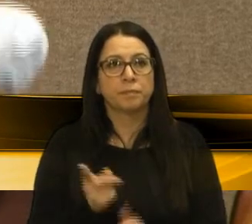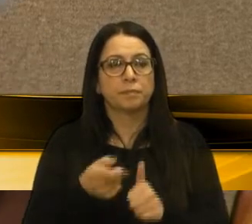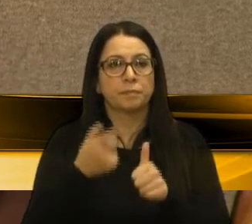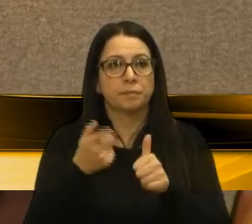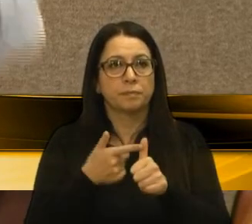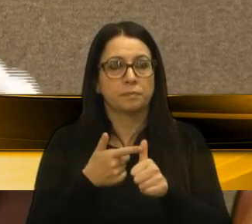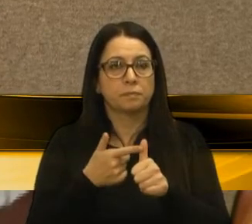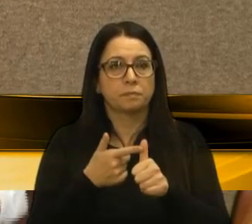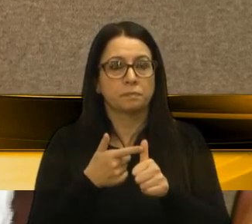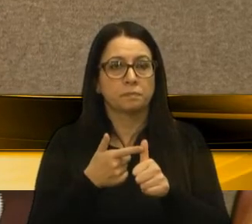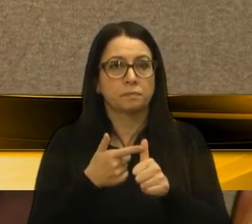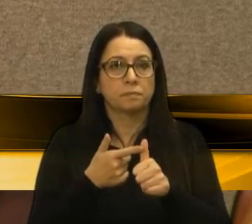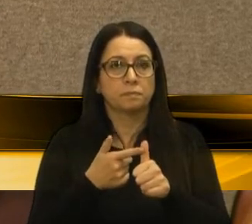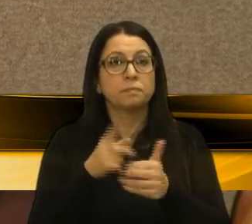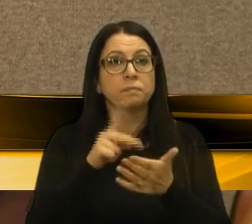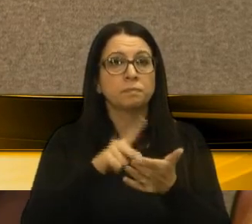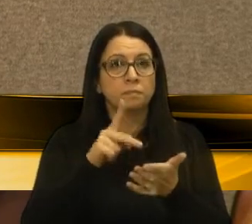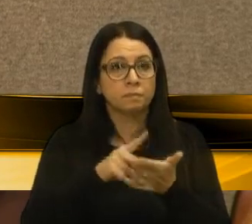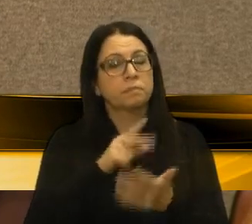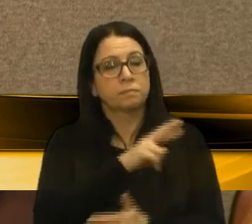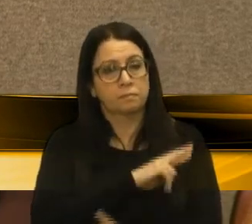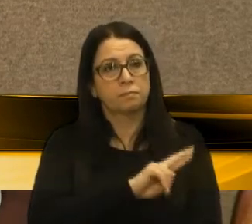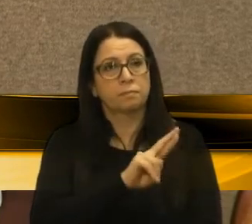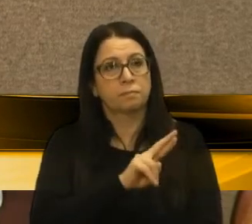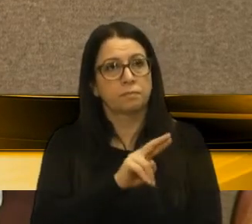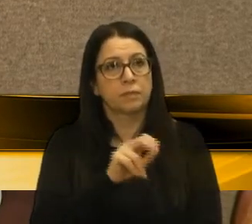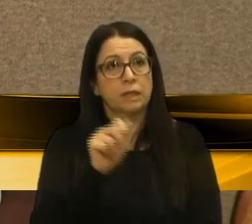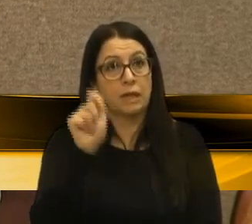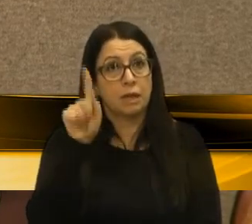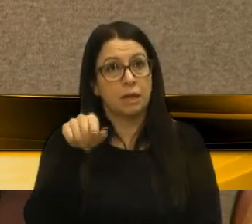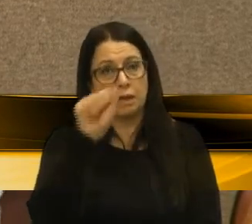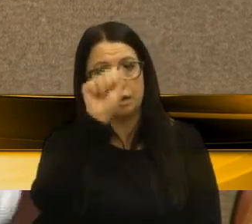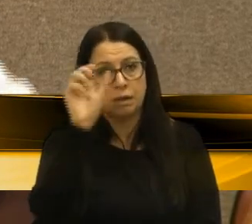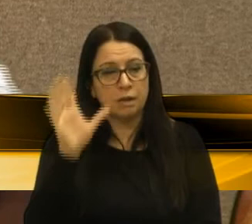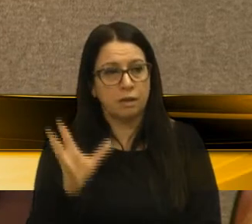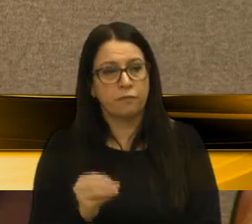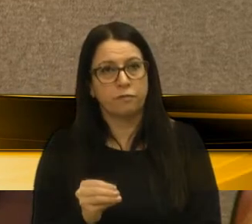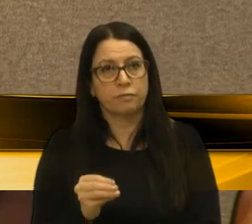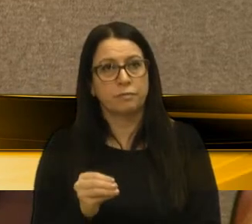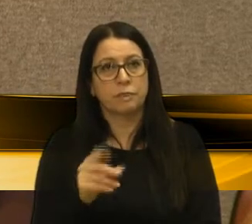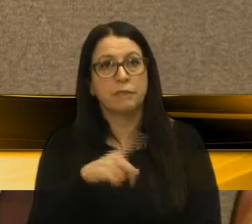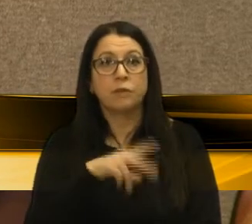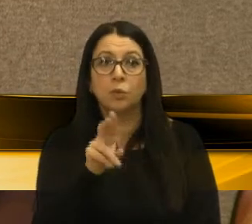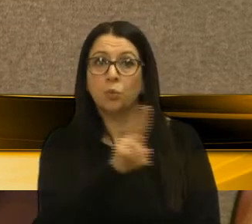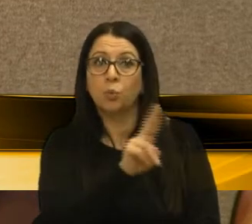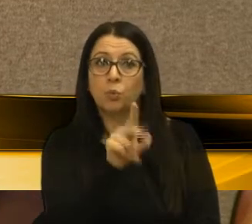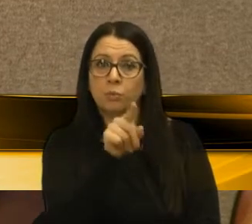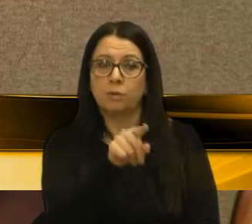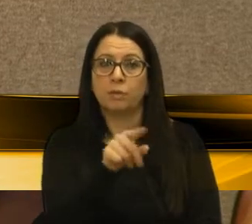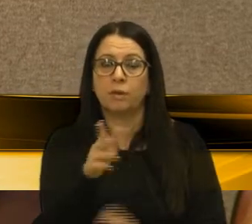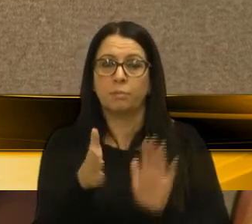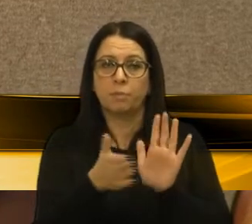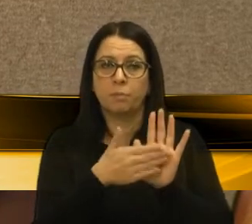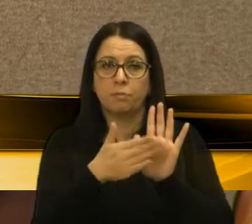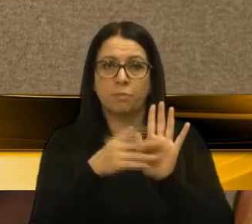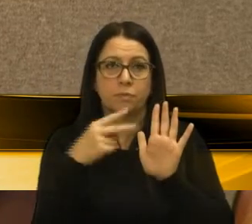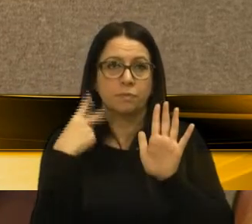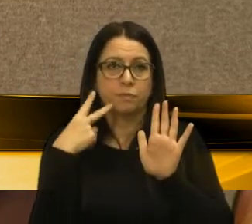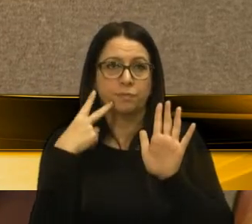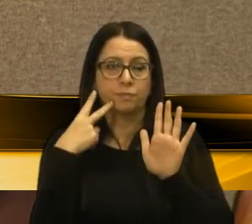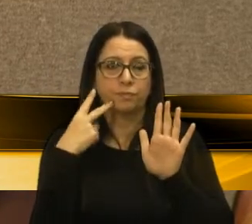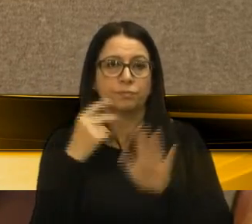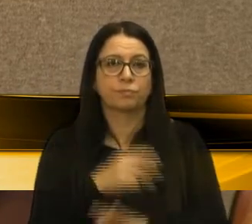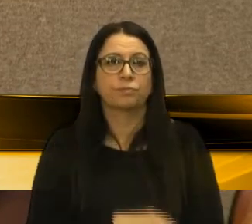e uma verdadeira religião afro. E aí vem já o nome da proposta do vereador